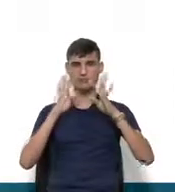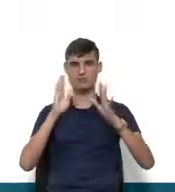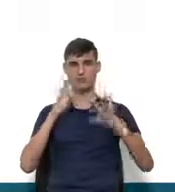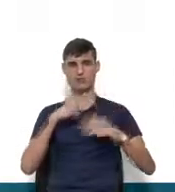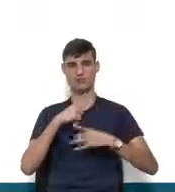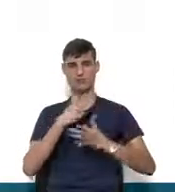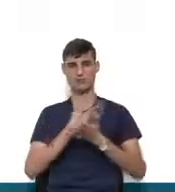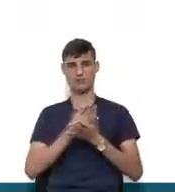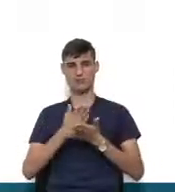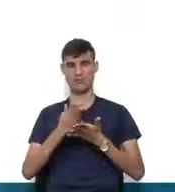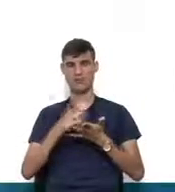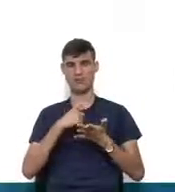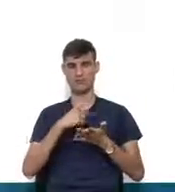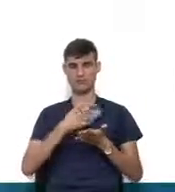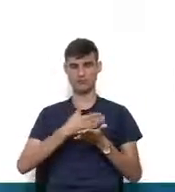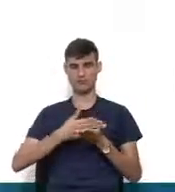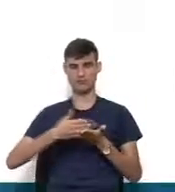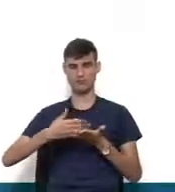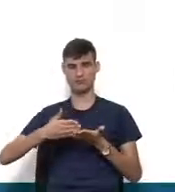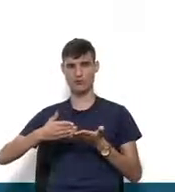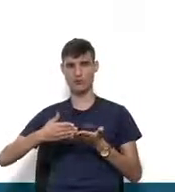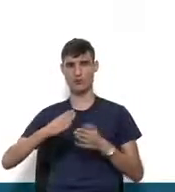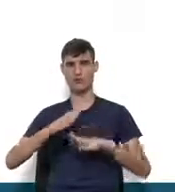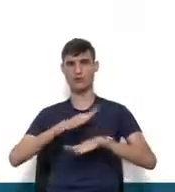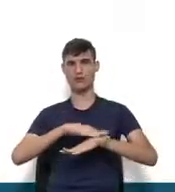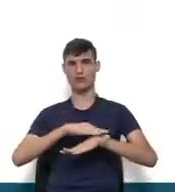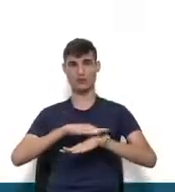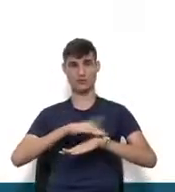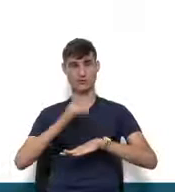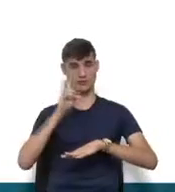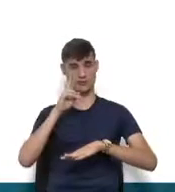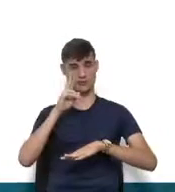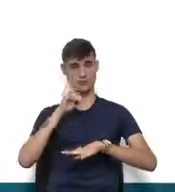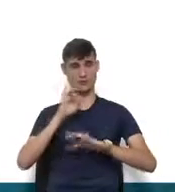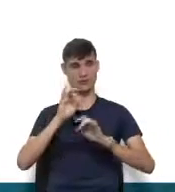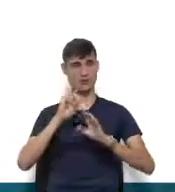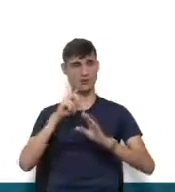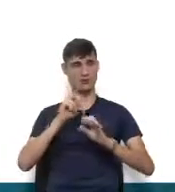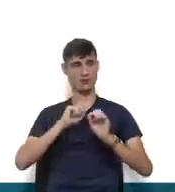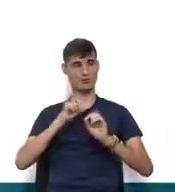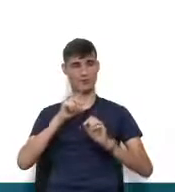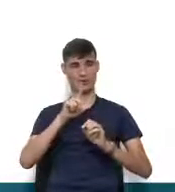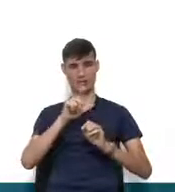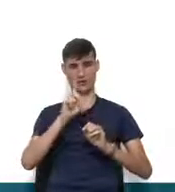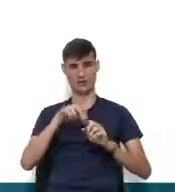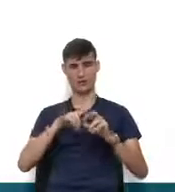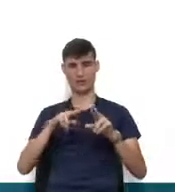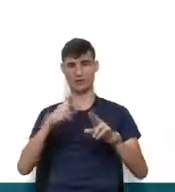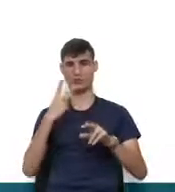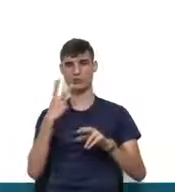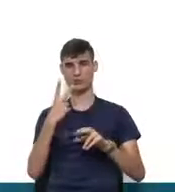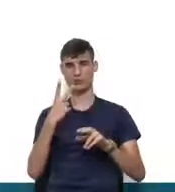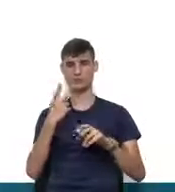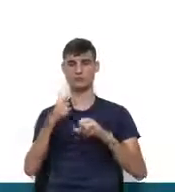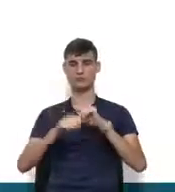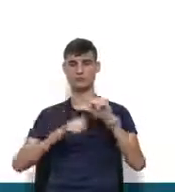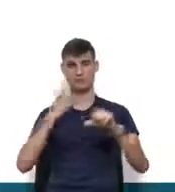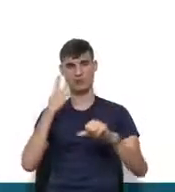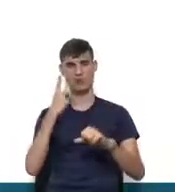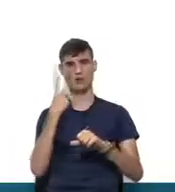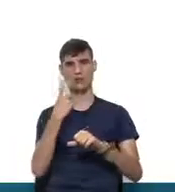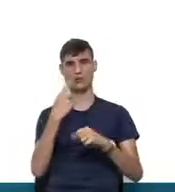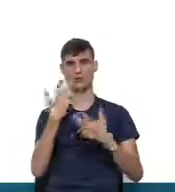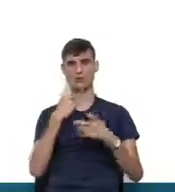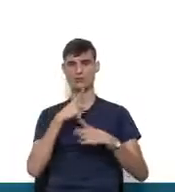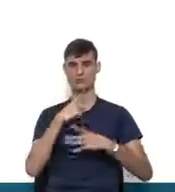no nosso período, só lembrando que aqui é o semi-período, por isso que a gente vai substituir por 1 quando a gente